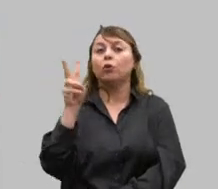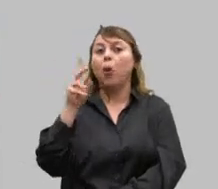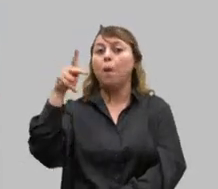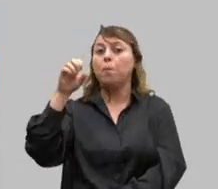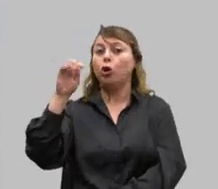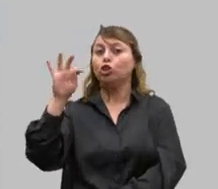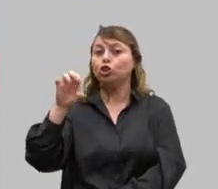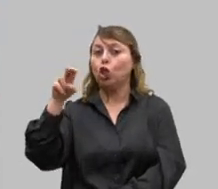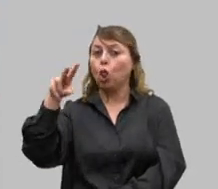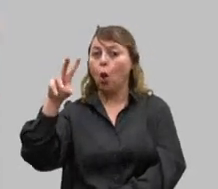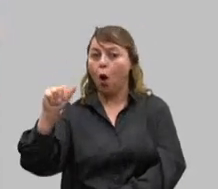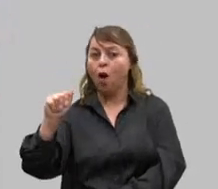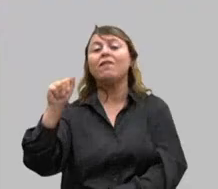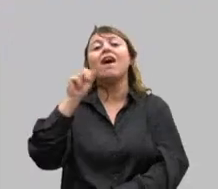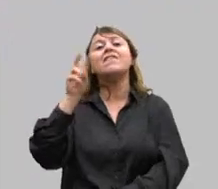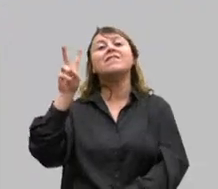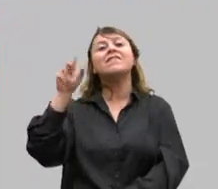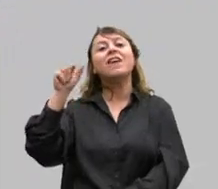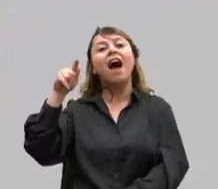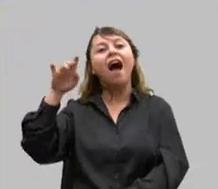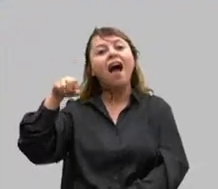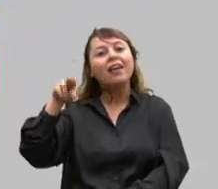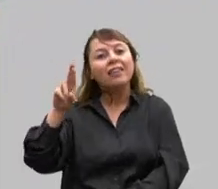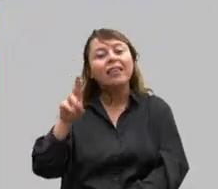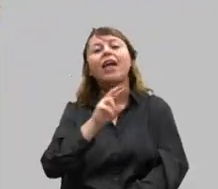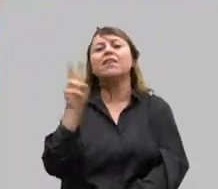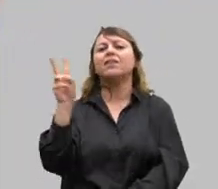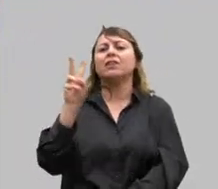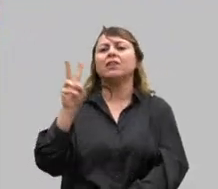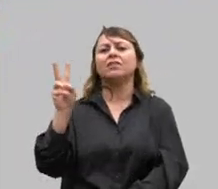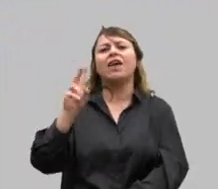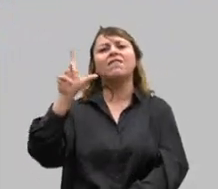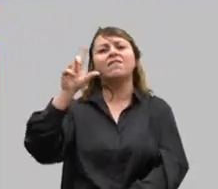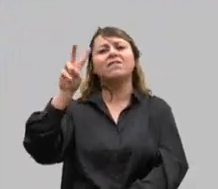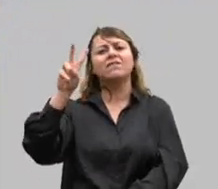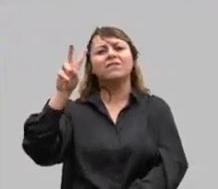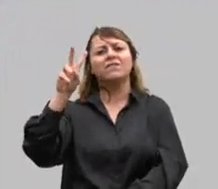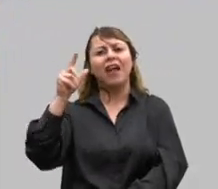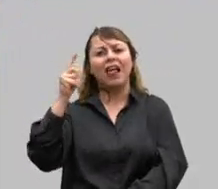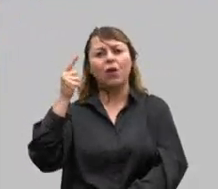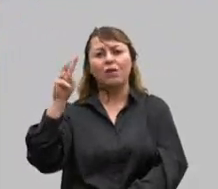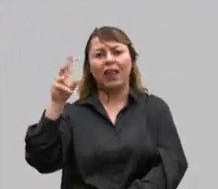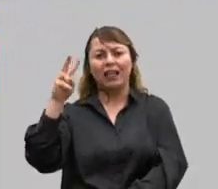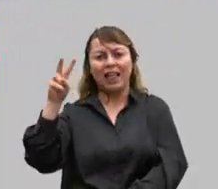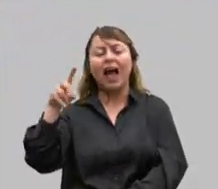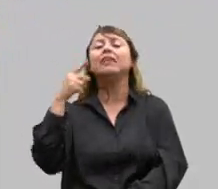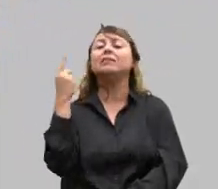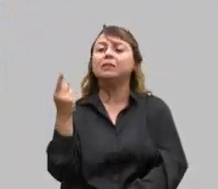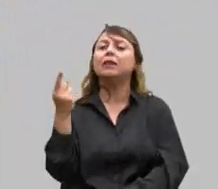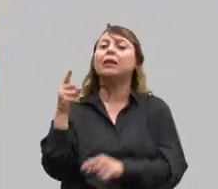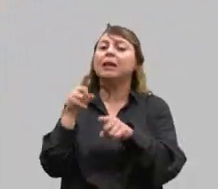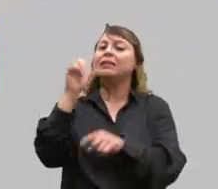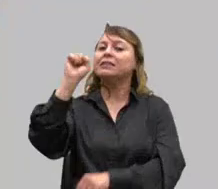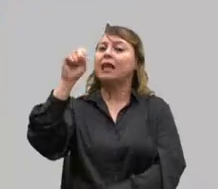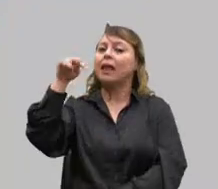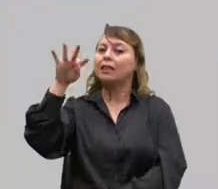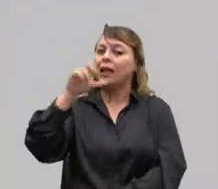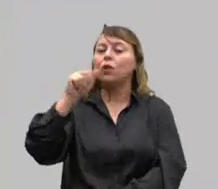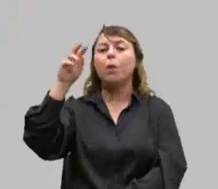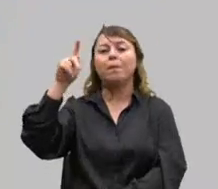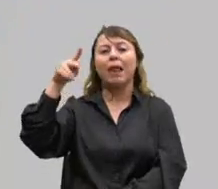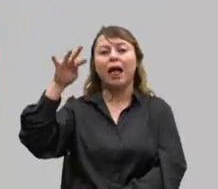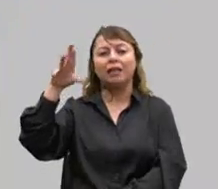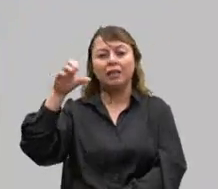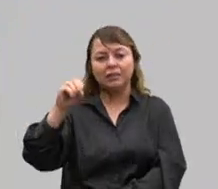Wagner gilza Santos vereadora de Valadares Alexandre Coutinho vereador de Santana do Paraíso e